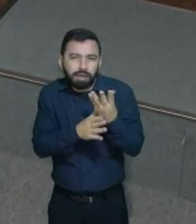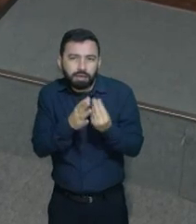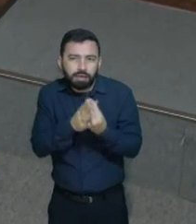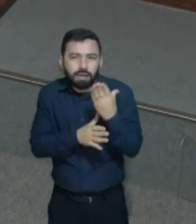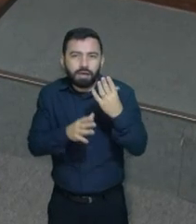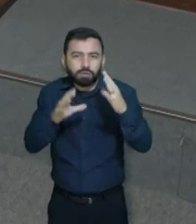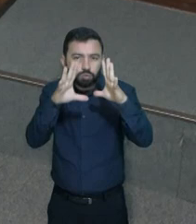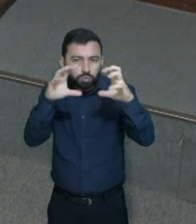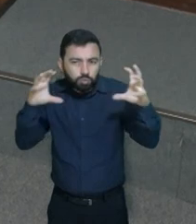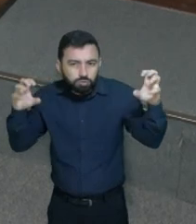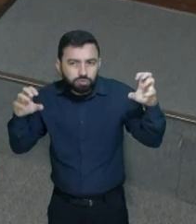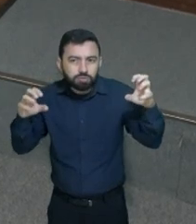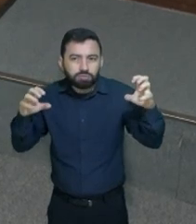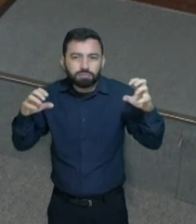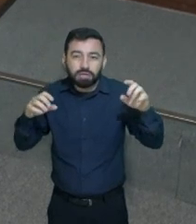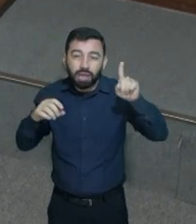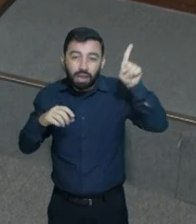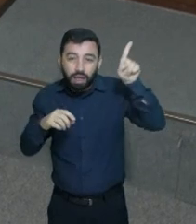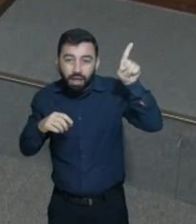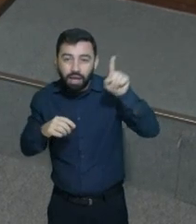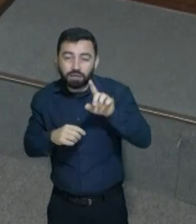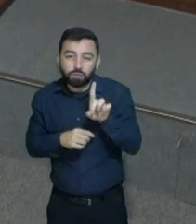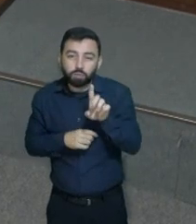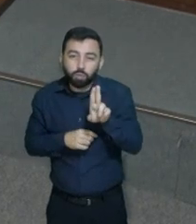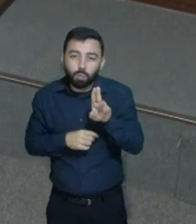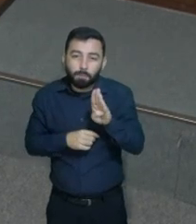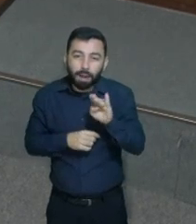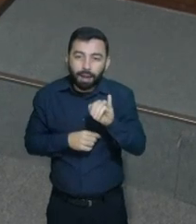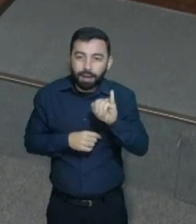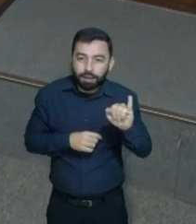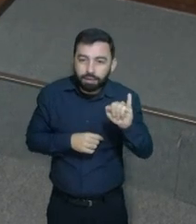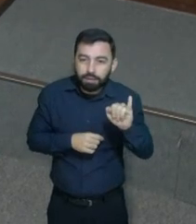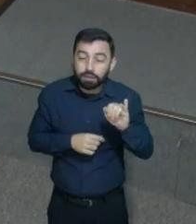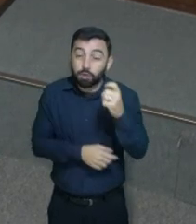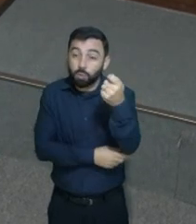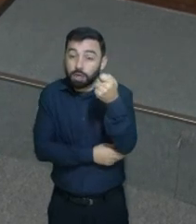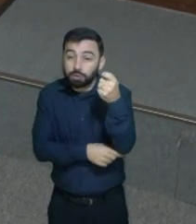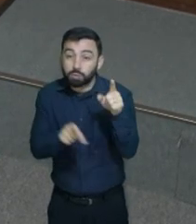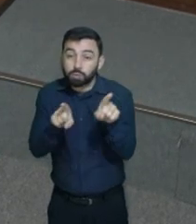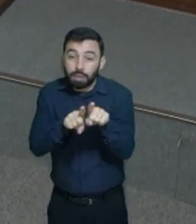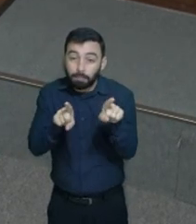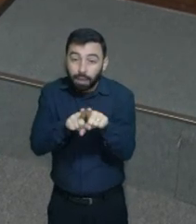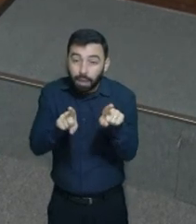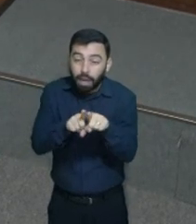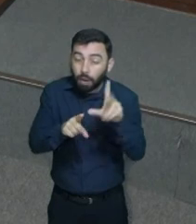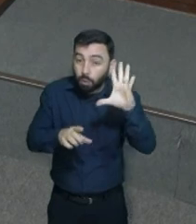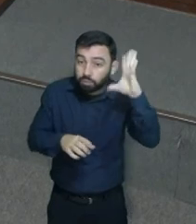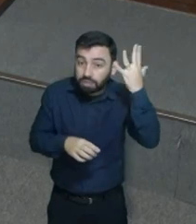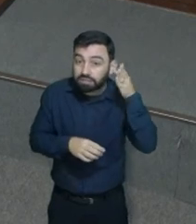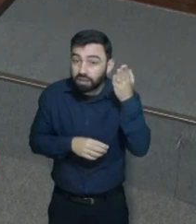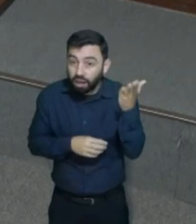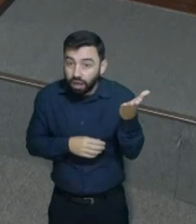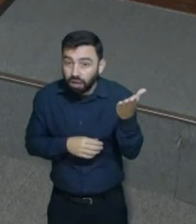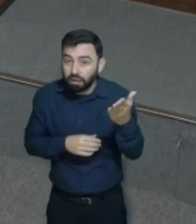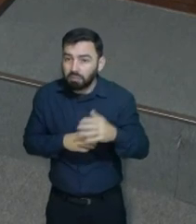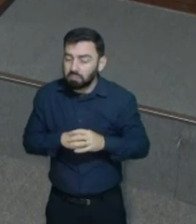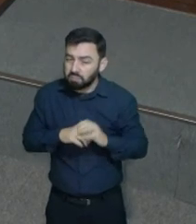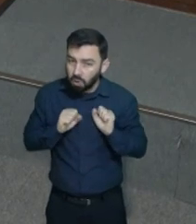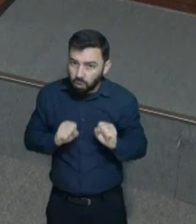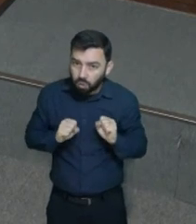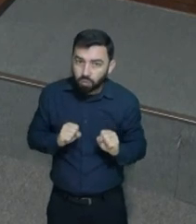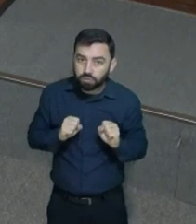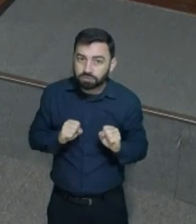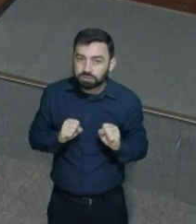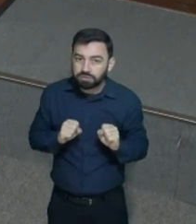nuvens, e isso gerou inundação em Dubai, que talvez no Rio Grande do Sul fosse isso que tivesse acontecido. E eu